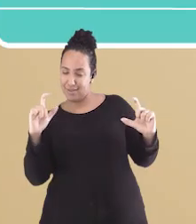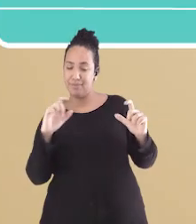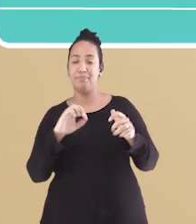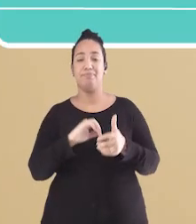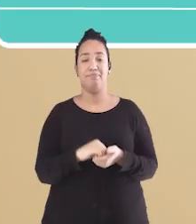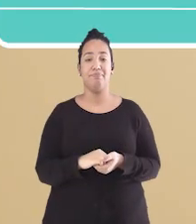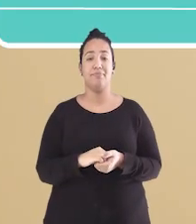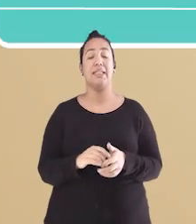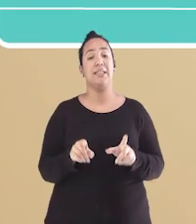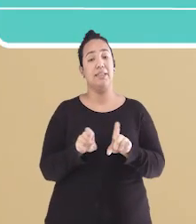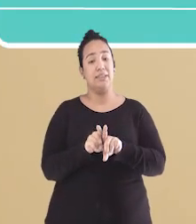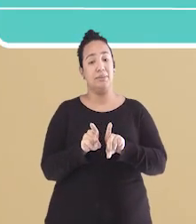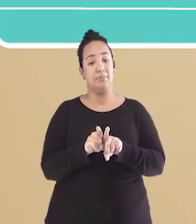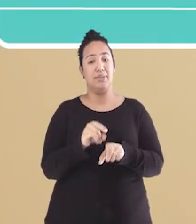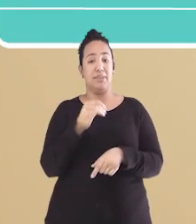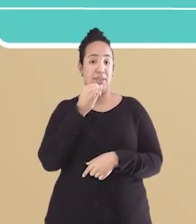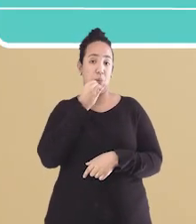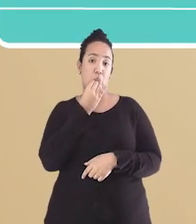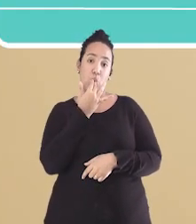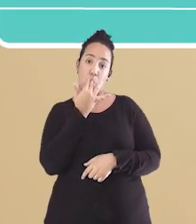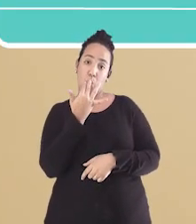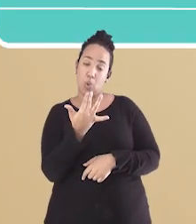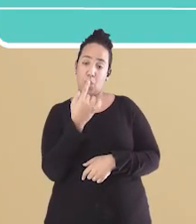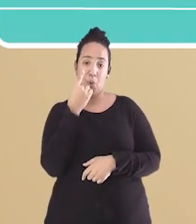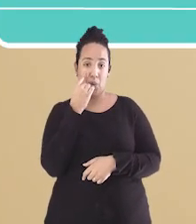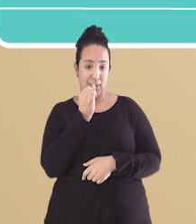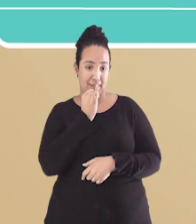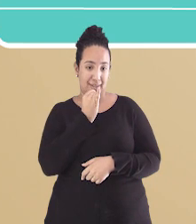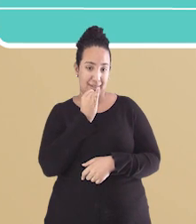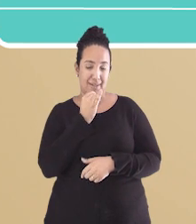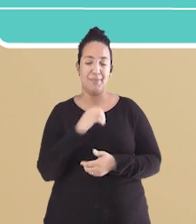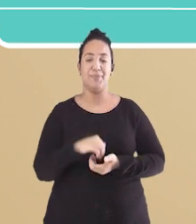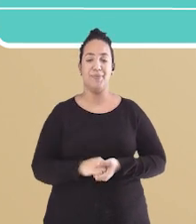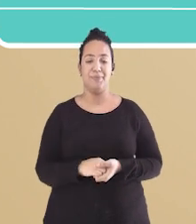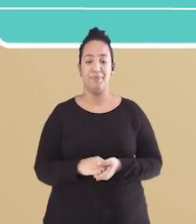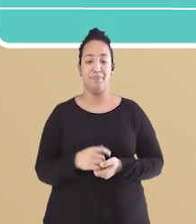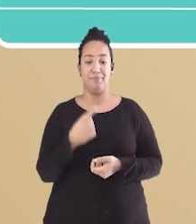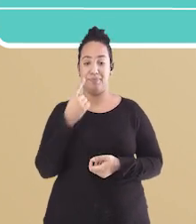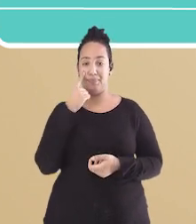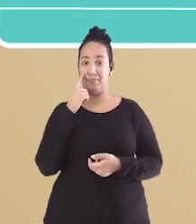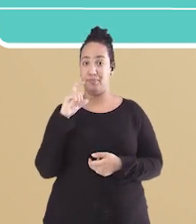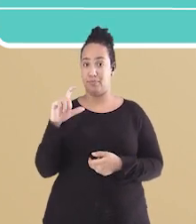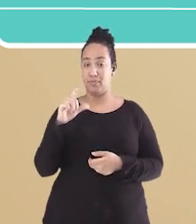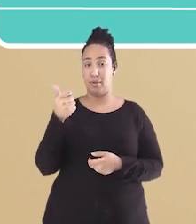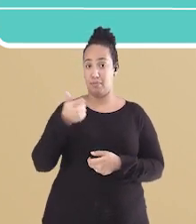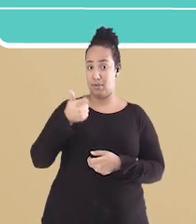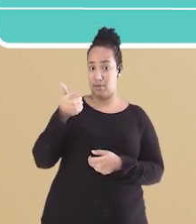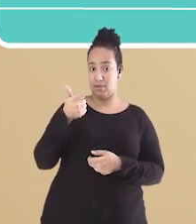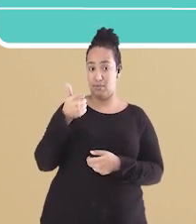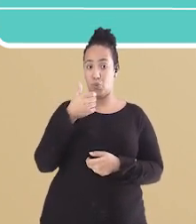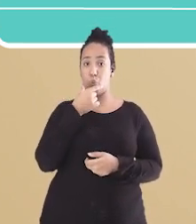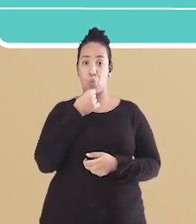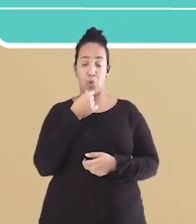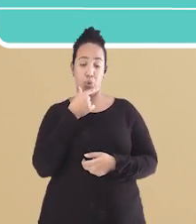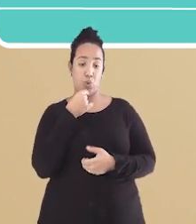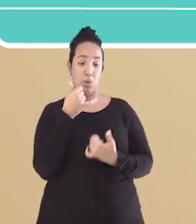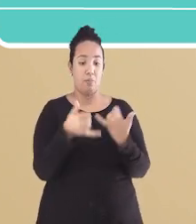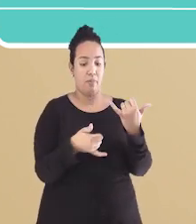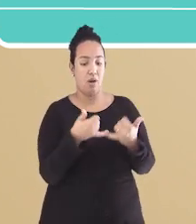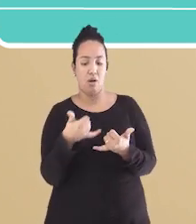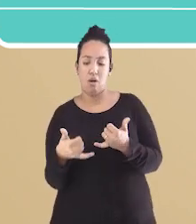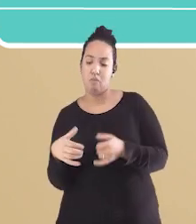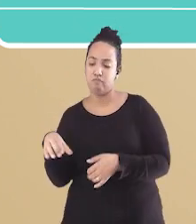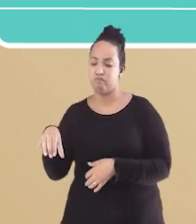ou elas podem ser coloridas, como essa tirinha do Saninha. No primeiro quadrinho, o Saninha